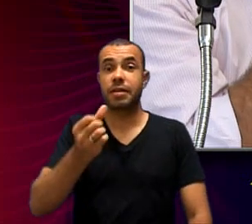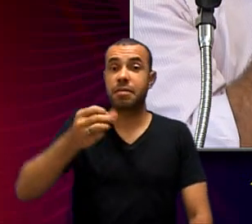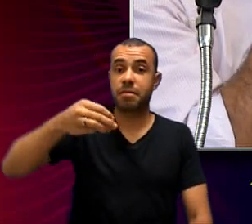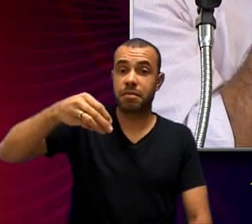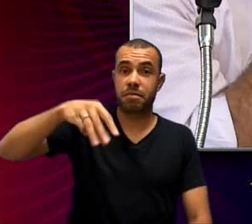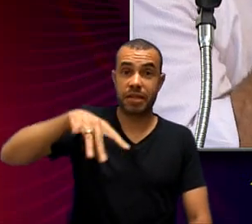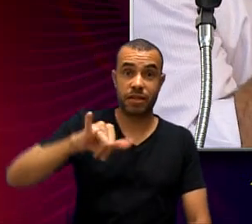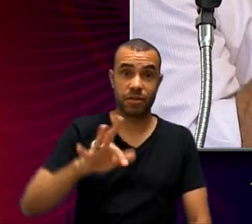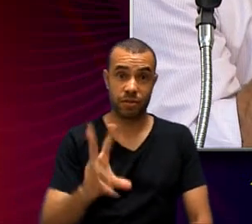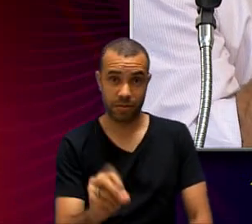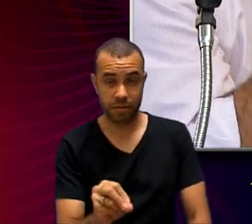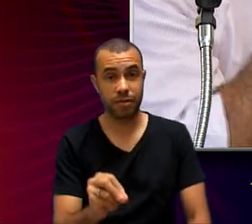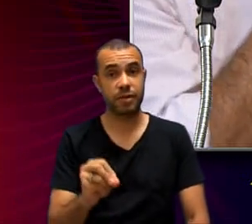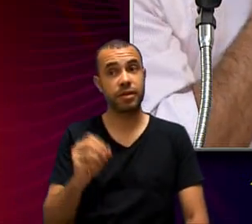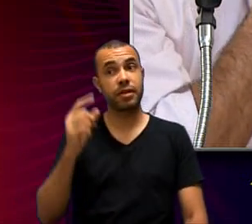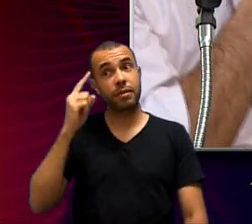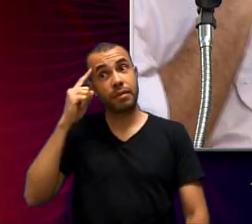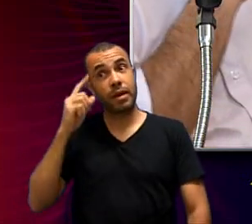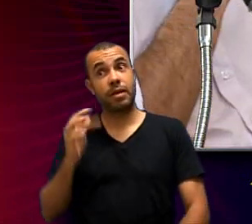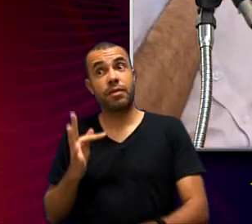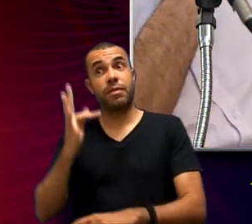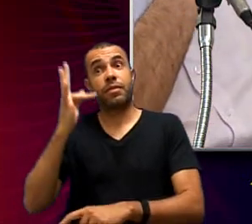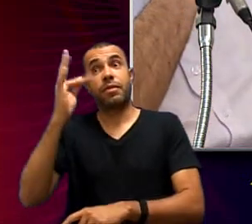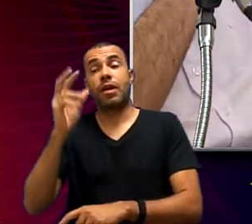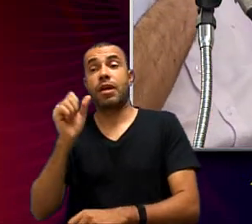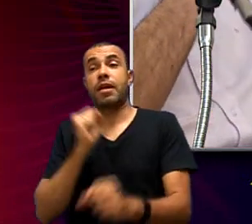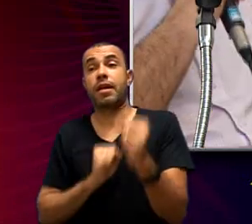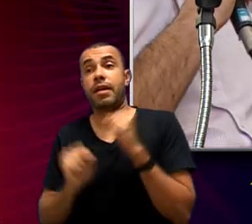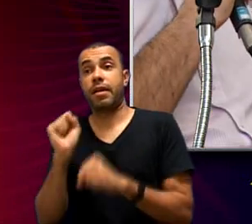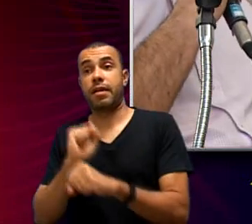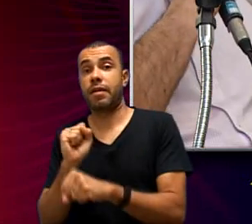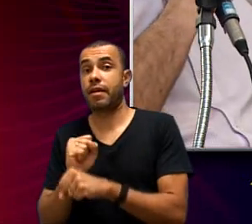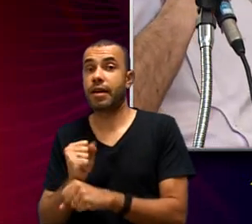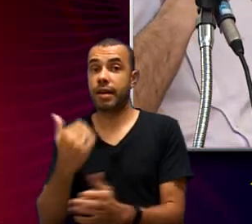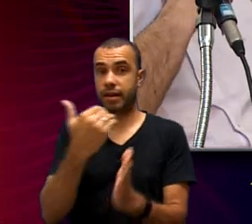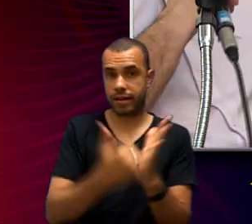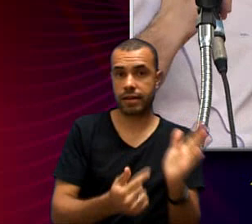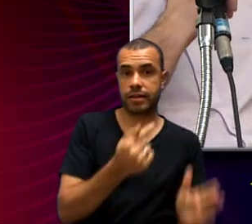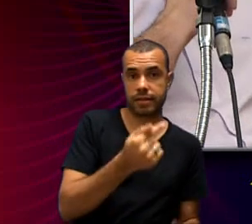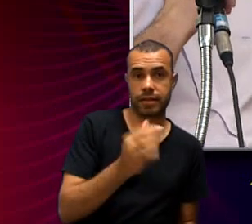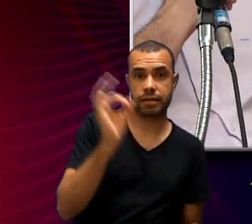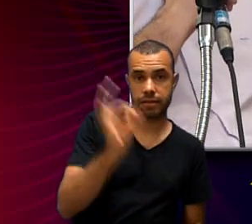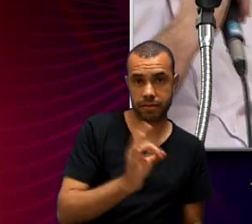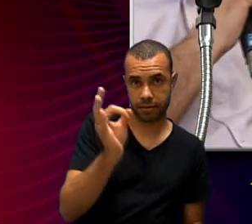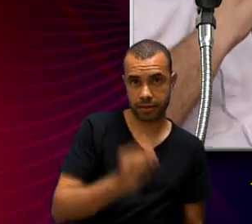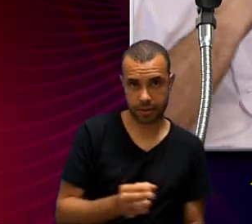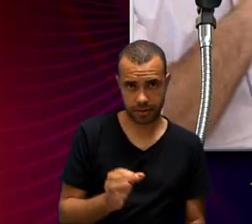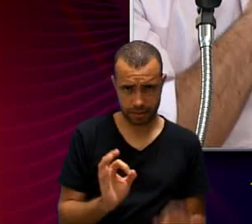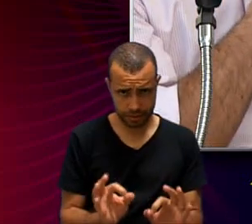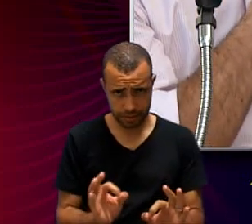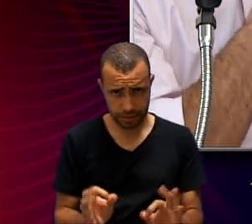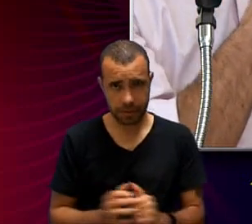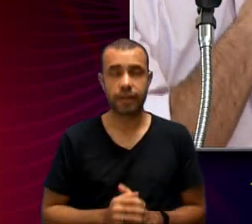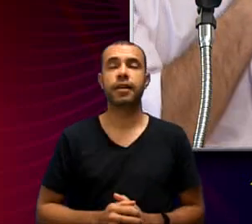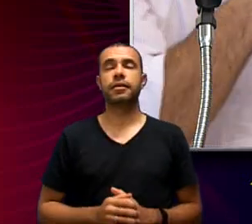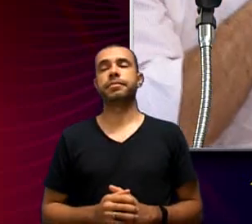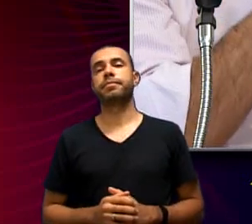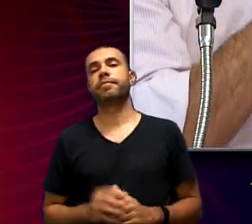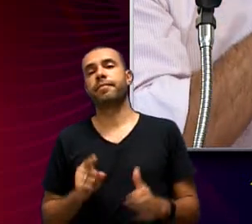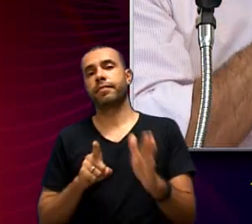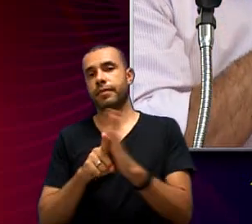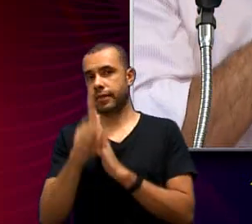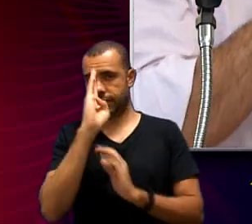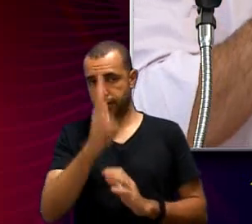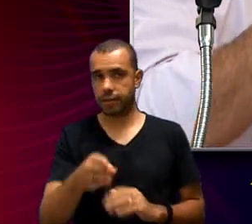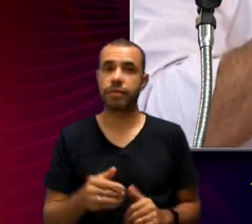3,336 milhões é uma projeção já considerando os 7% de queda. Sim. Essa é a minha pergunta direta. E com 7%